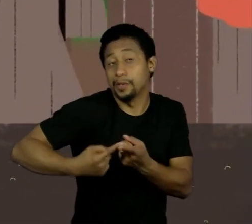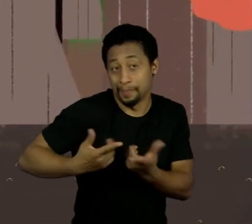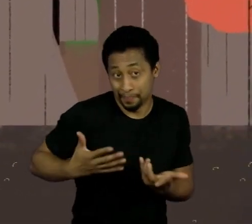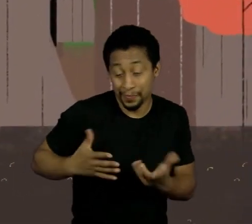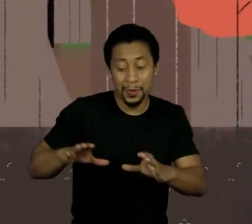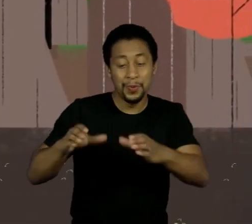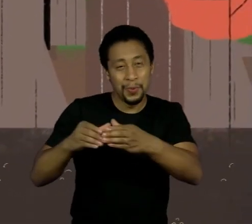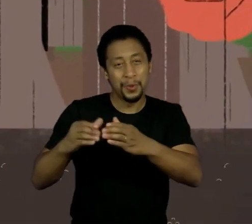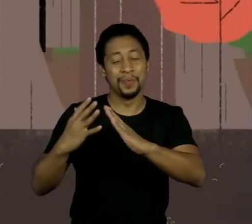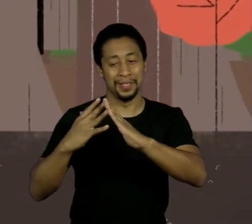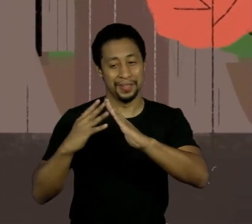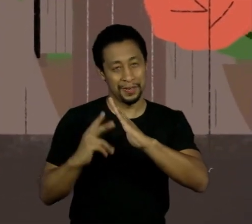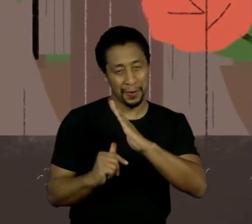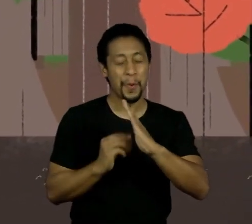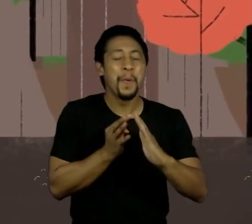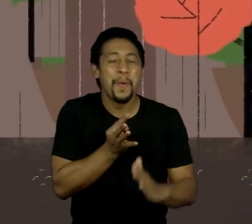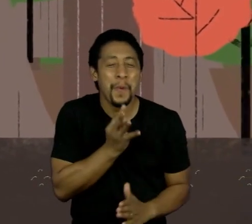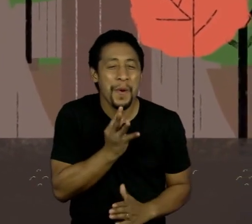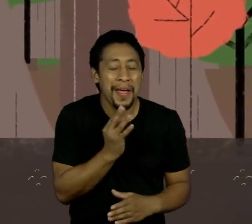conhecem meu uso.